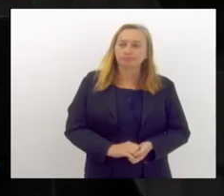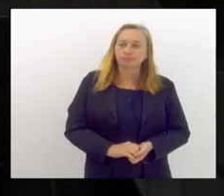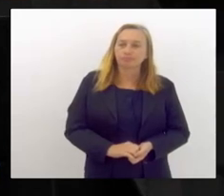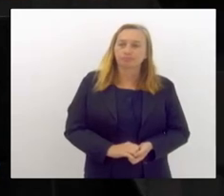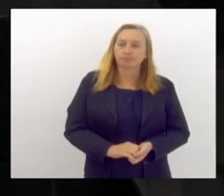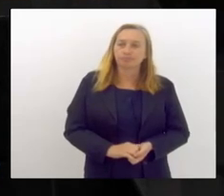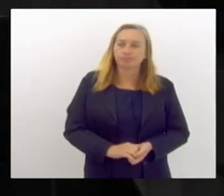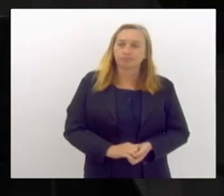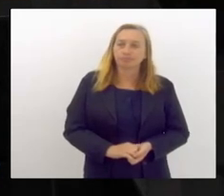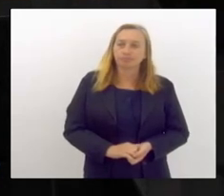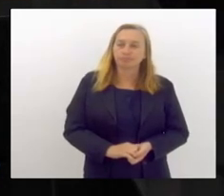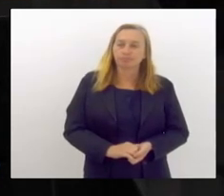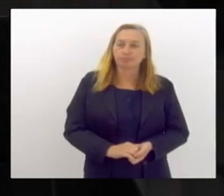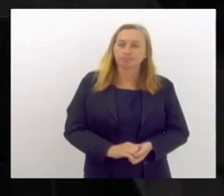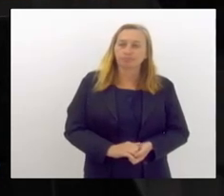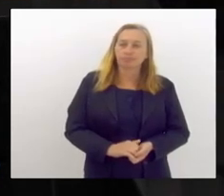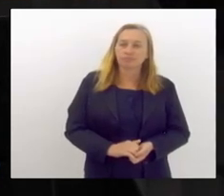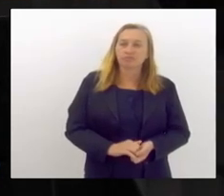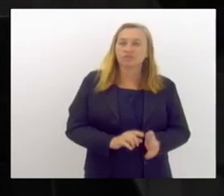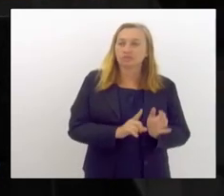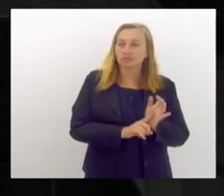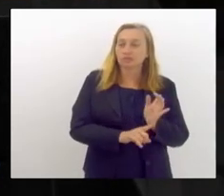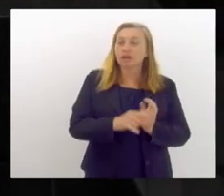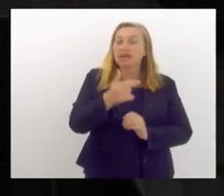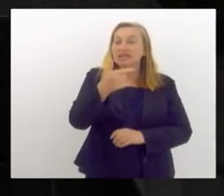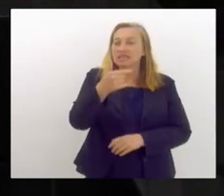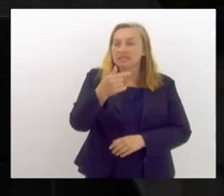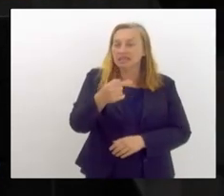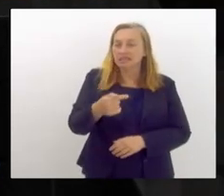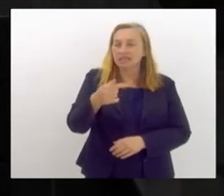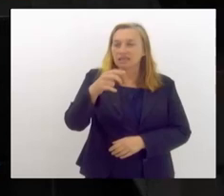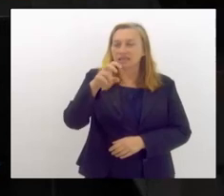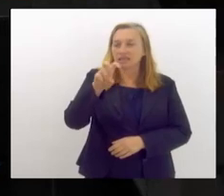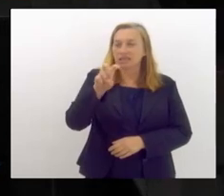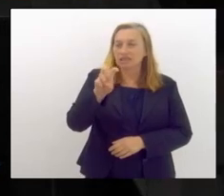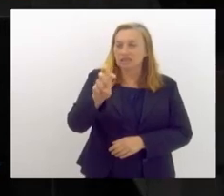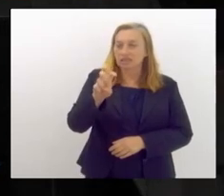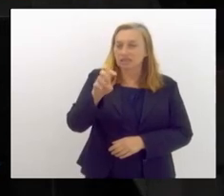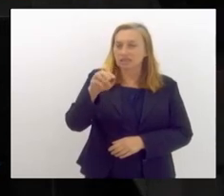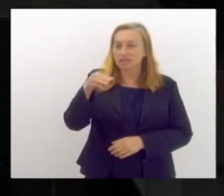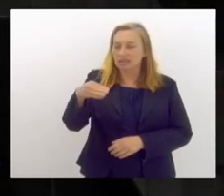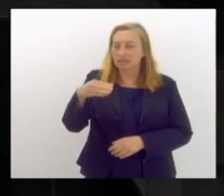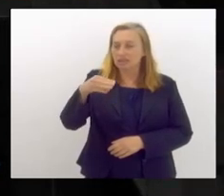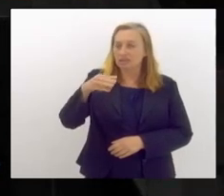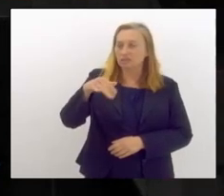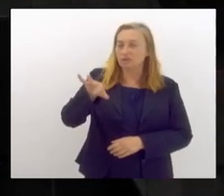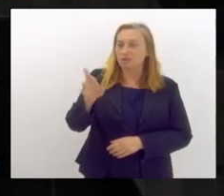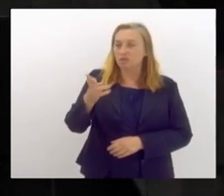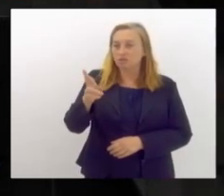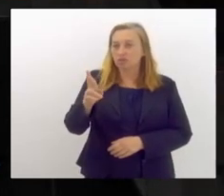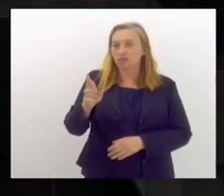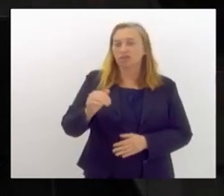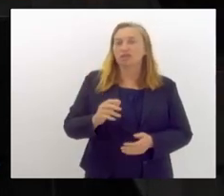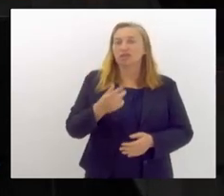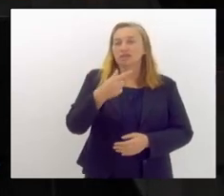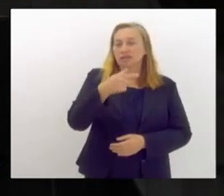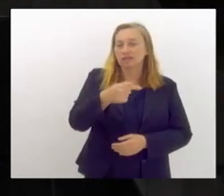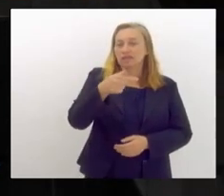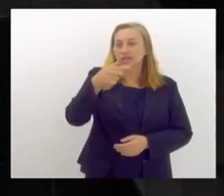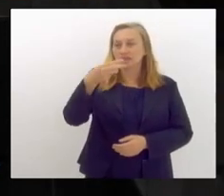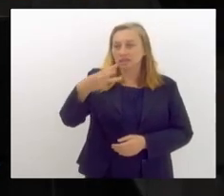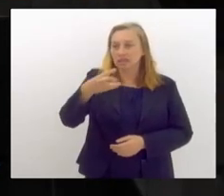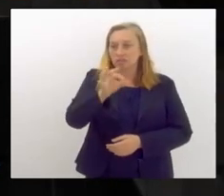73 bilhões de reais, isto é, 63% do total. E pagou de